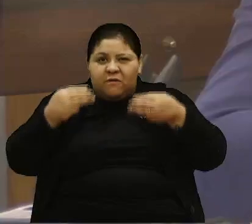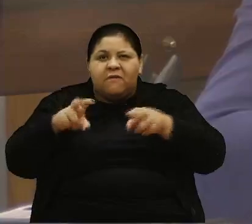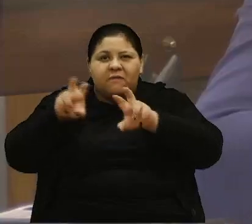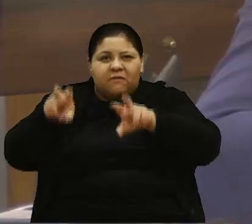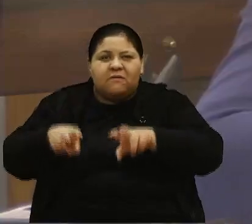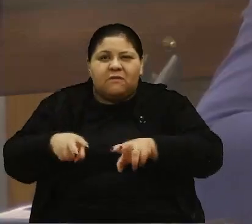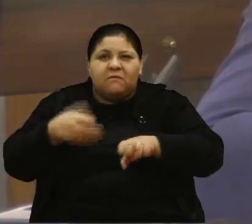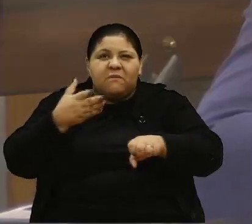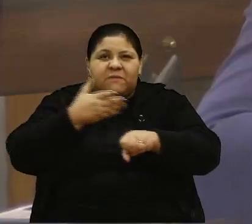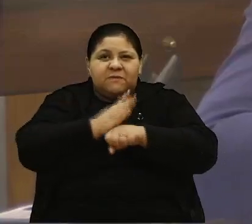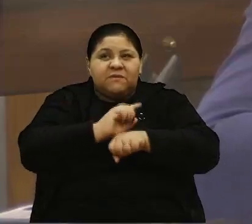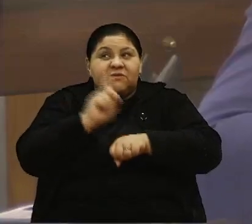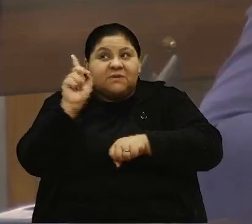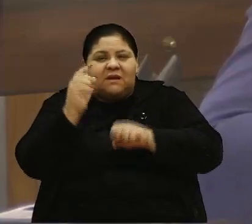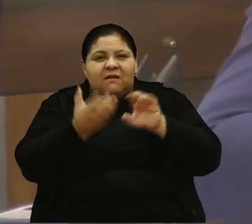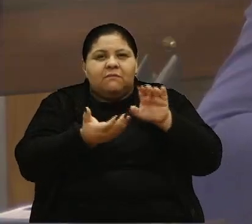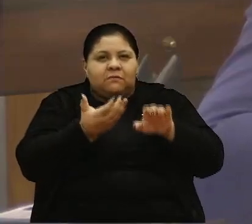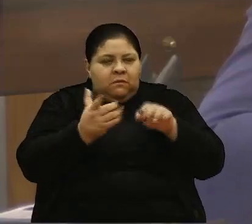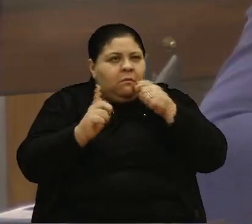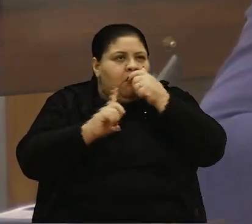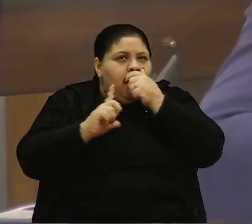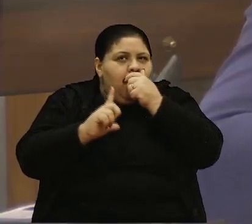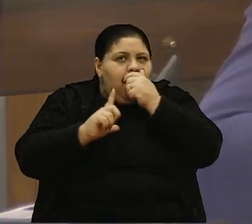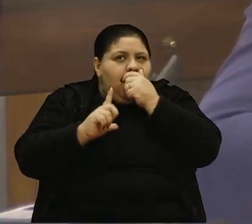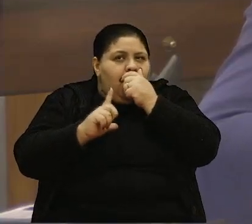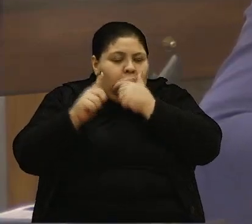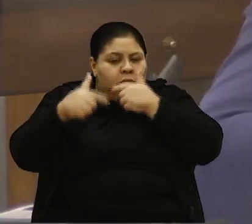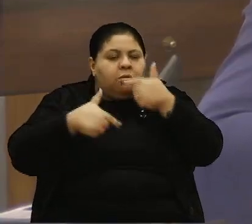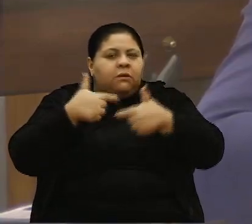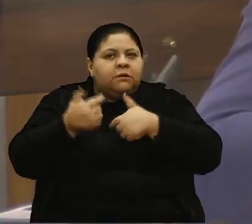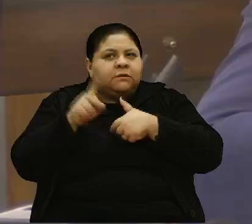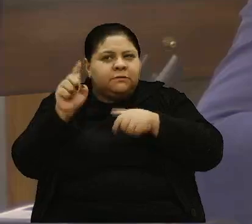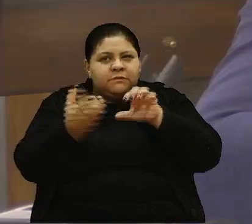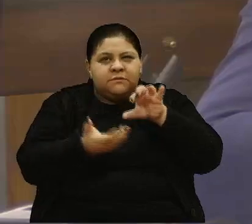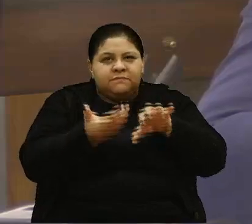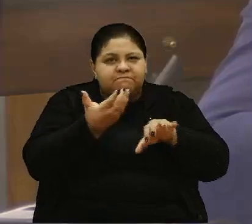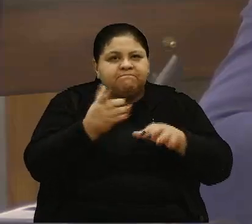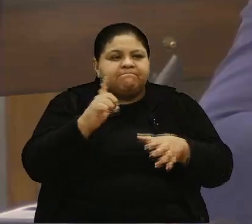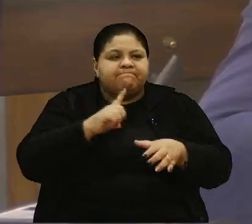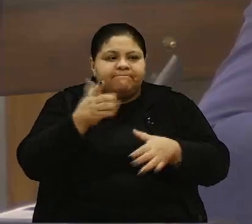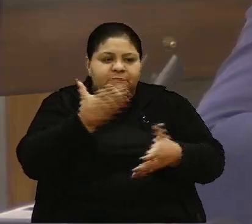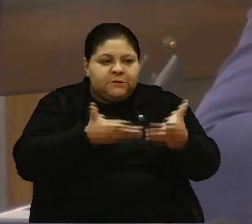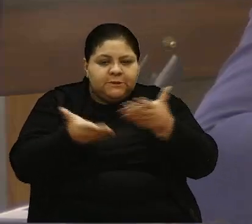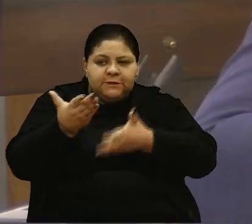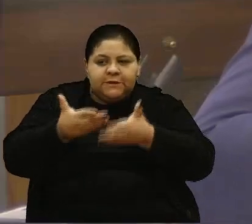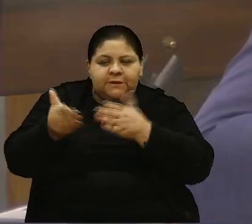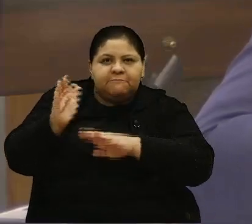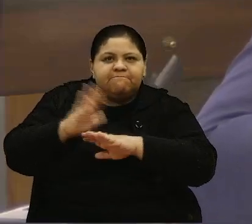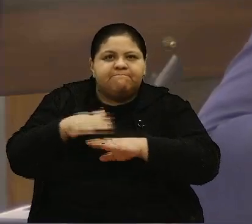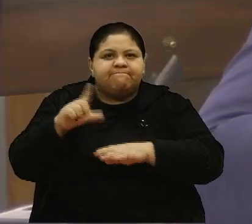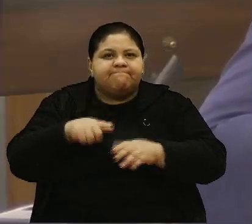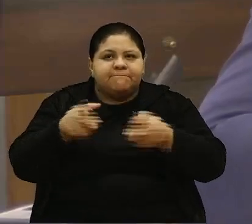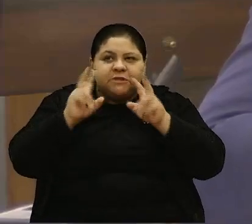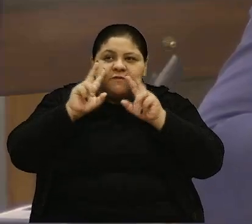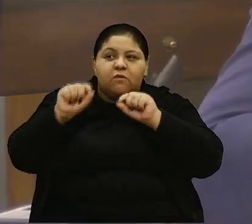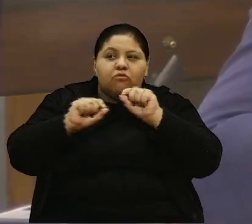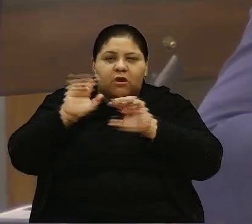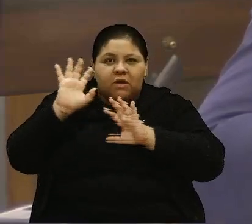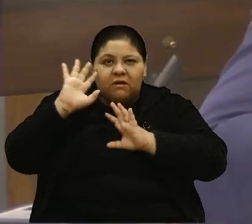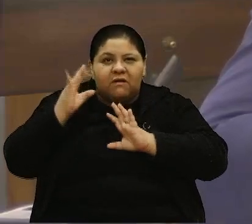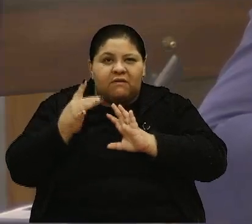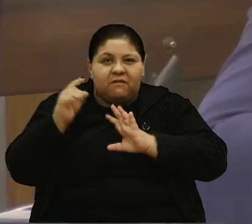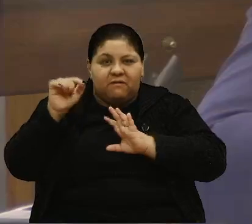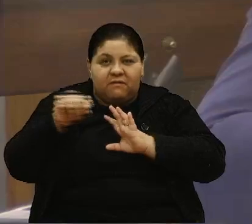está lá em Brasília realmente. Né? O pessoal está trabalhando. Daqui a pouco a gente tem que interagir mais, a gente tem que ver o que está acontecendo. E essa